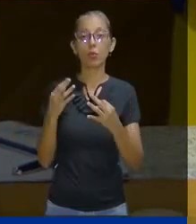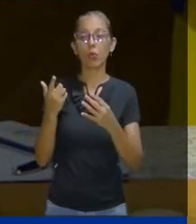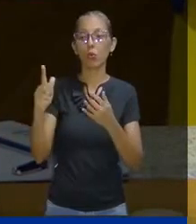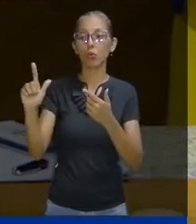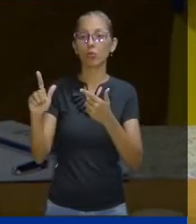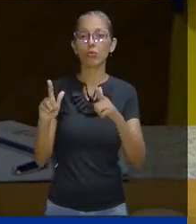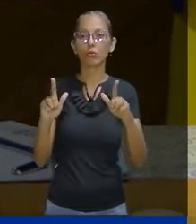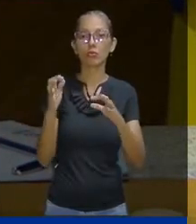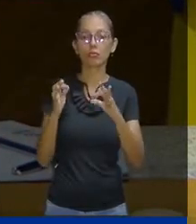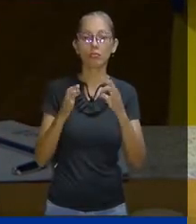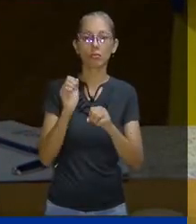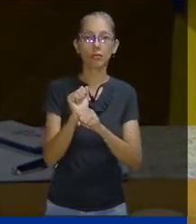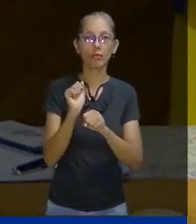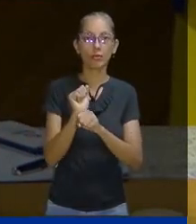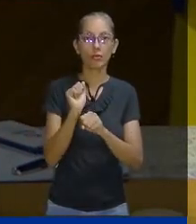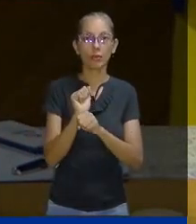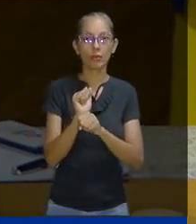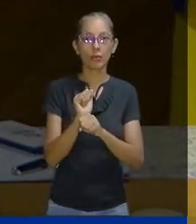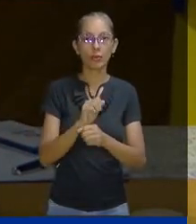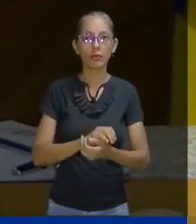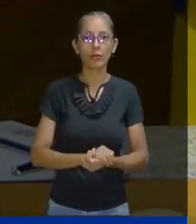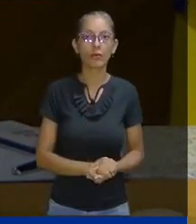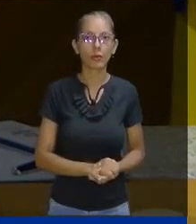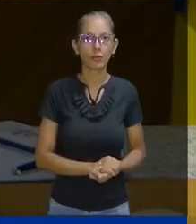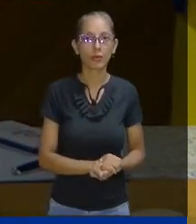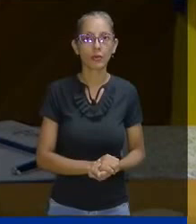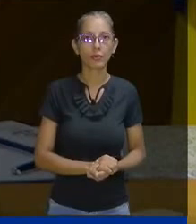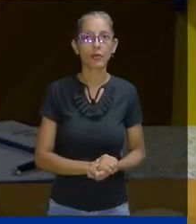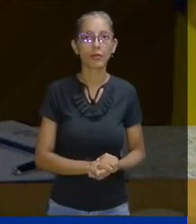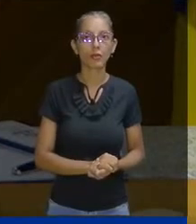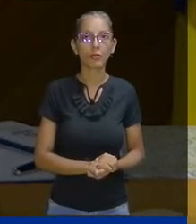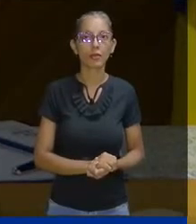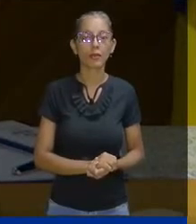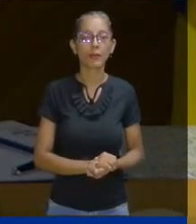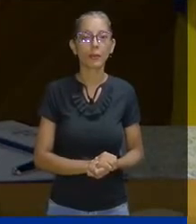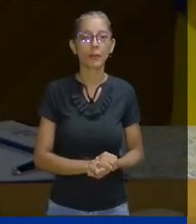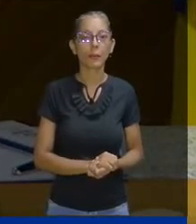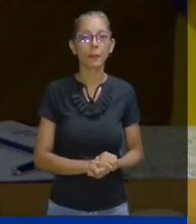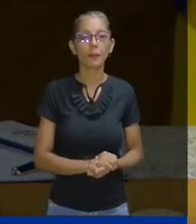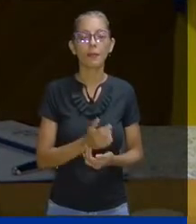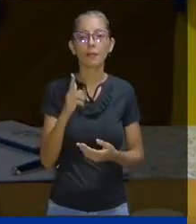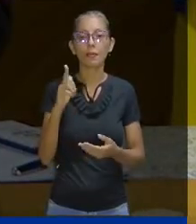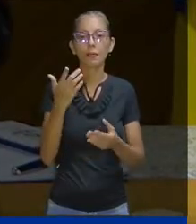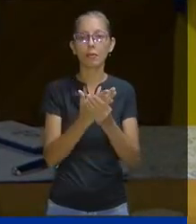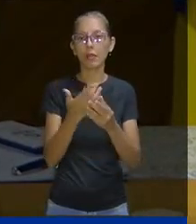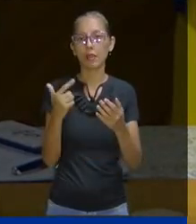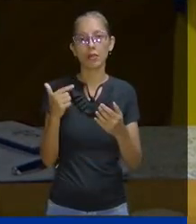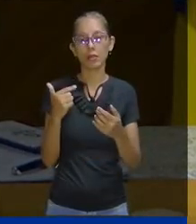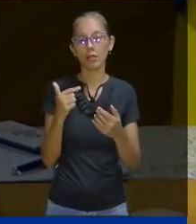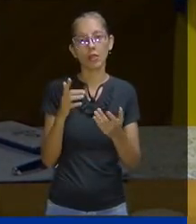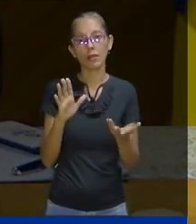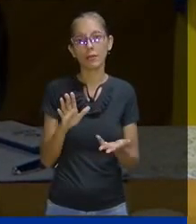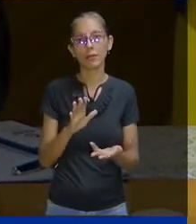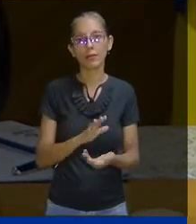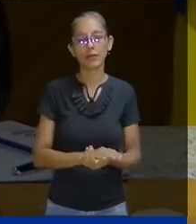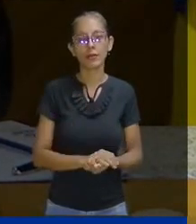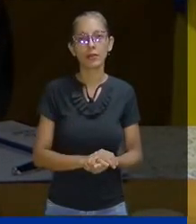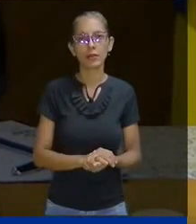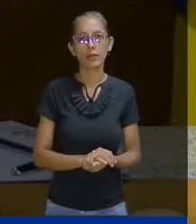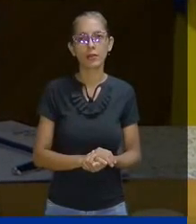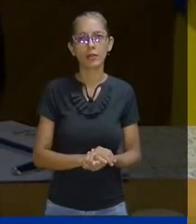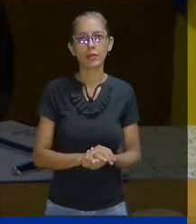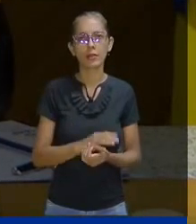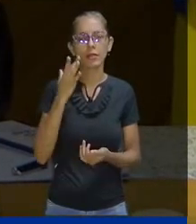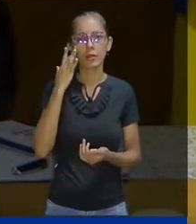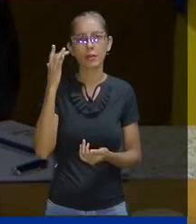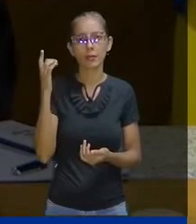Perfeito. Eminentes pares, não há mais nenhum processo em pauta, nem em mesa. Antes de encerrar, eu quero dizer que amanhã e